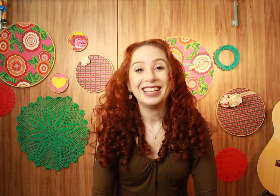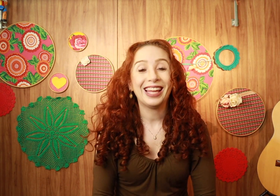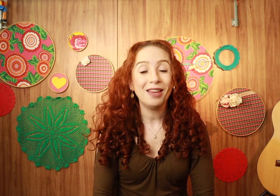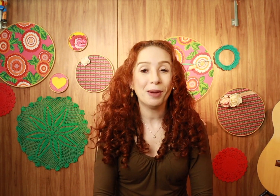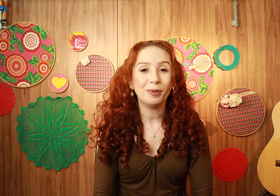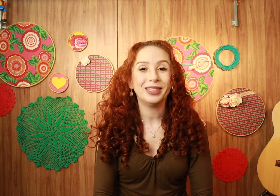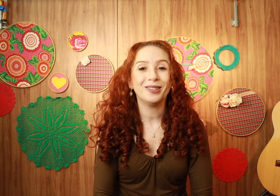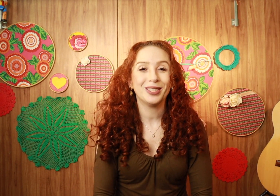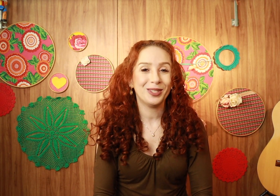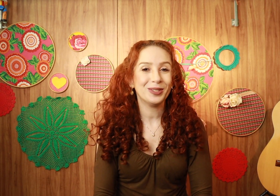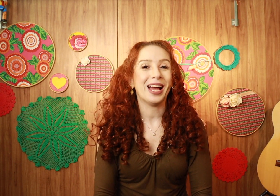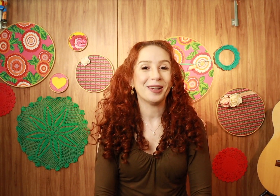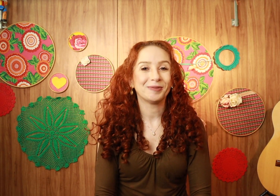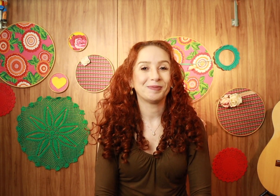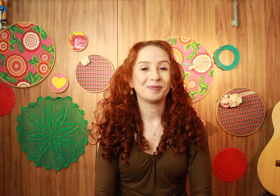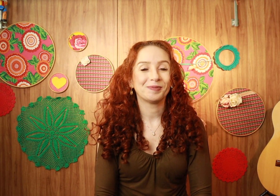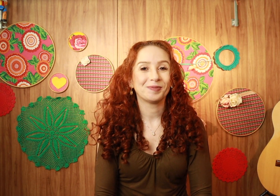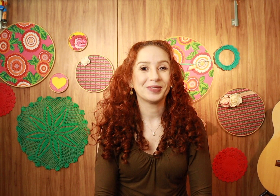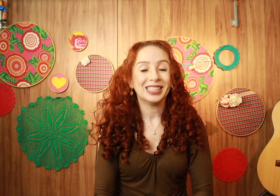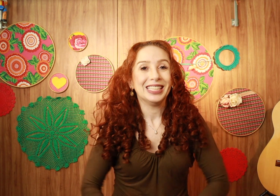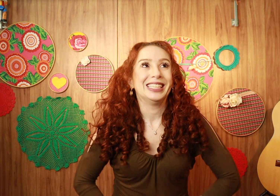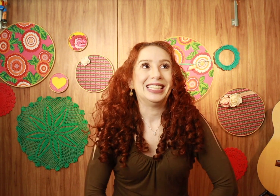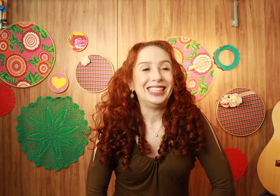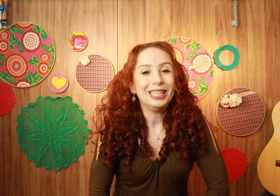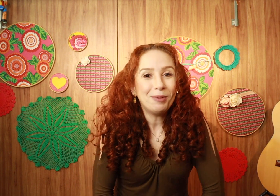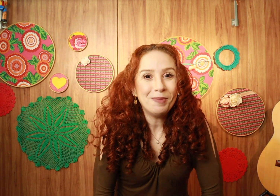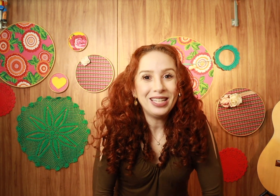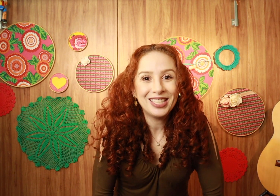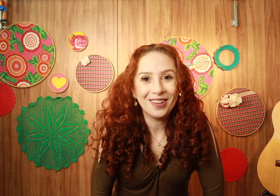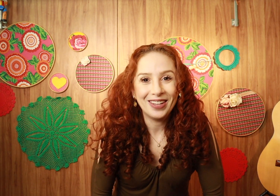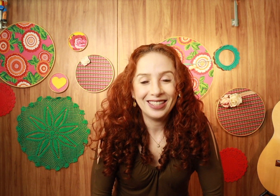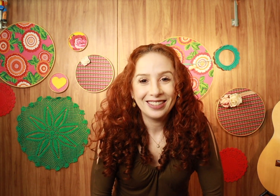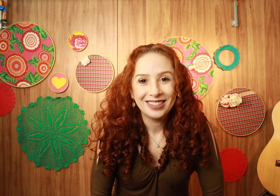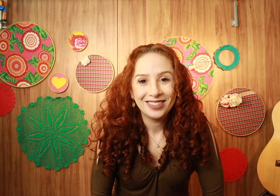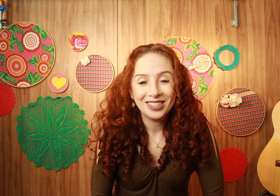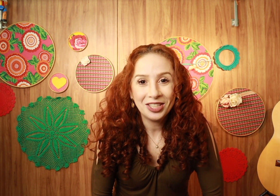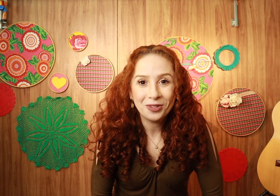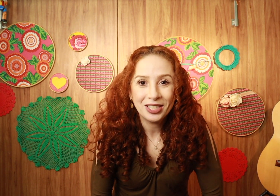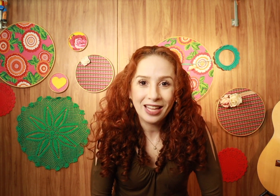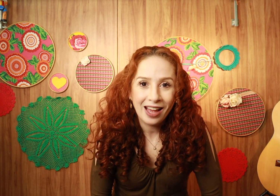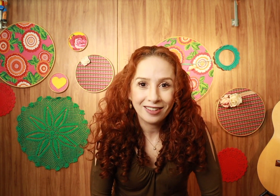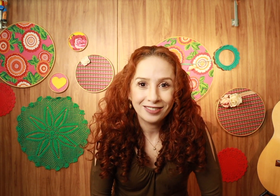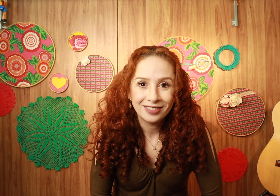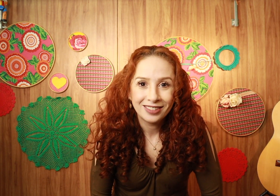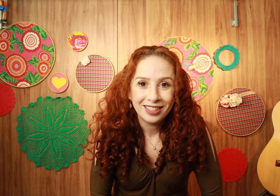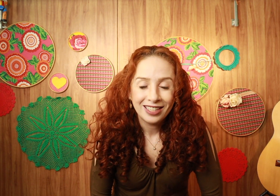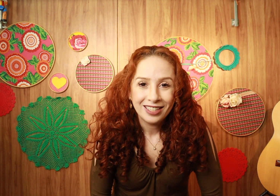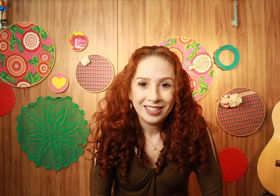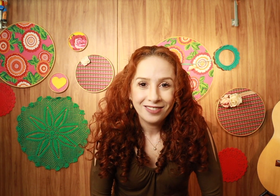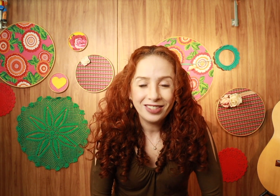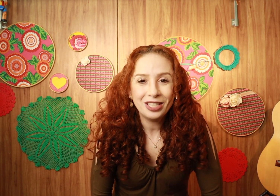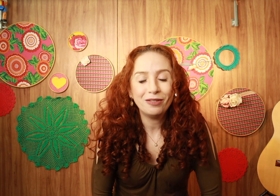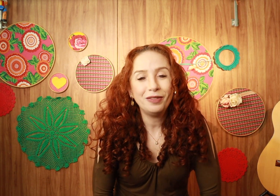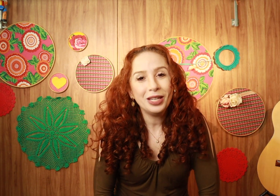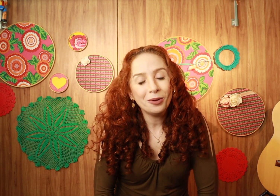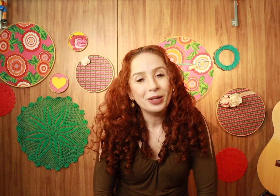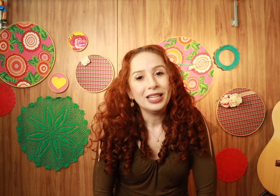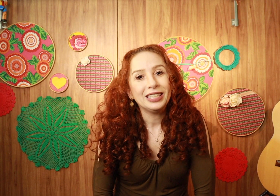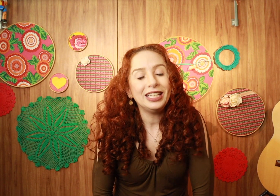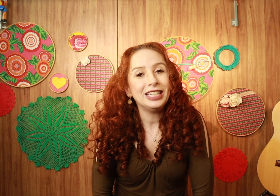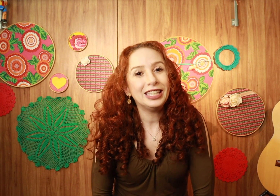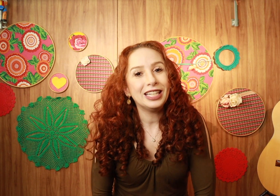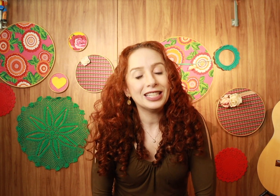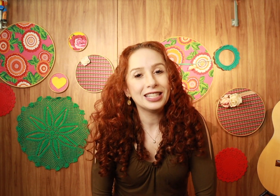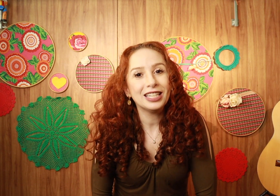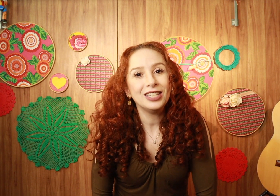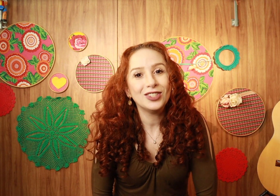né, quem vai poder nos ajudar. E a primeira história, vocês gostaram? Vocês viram